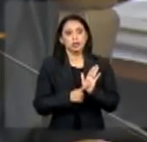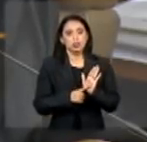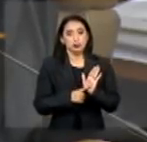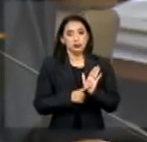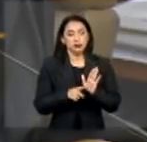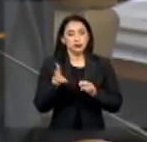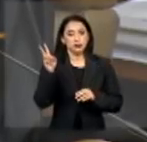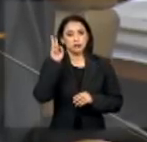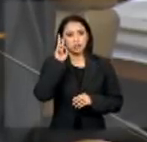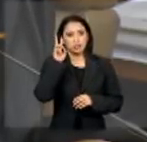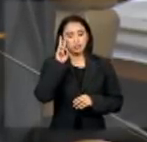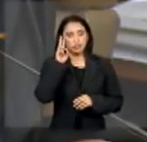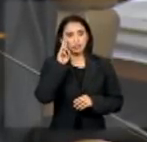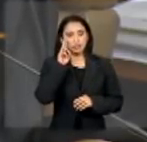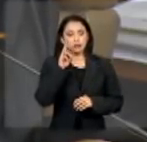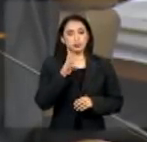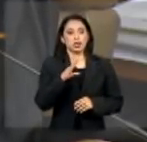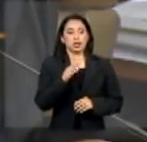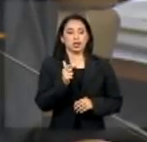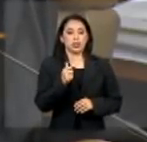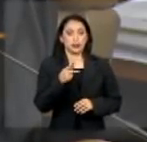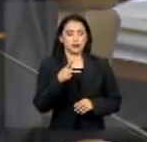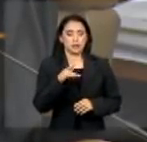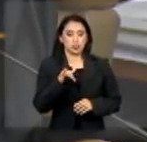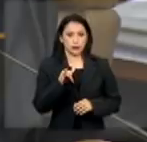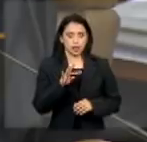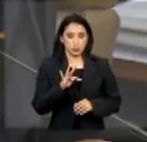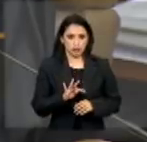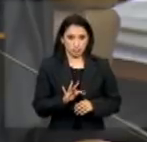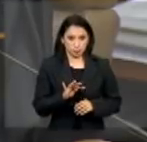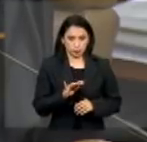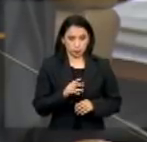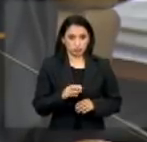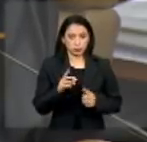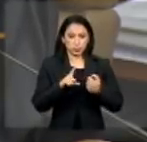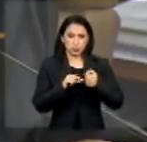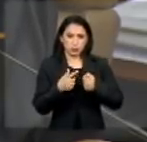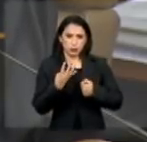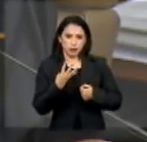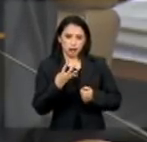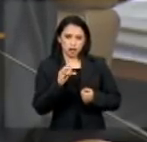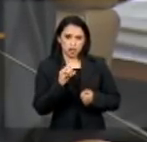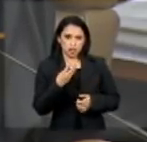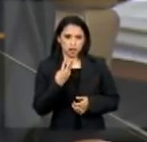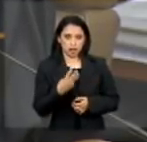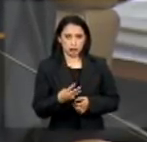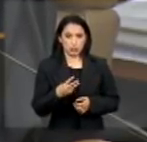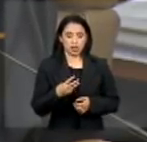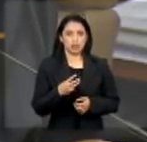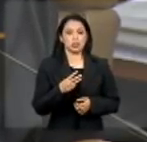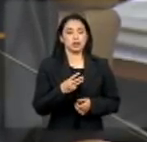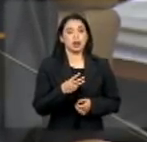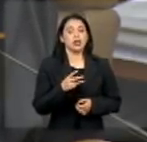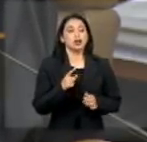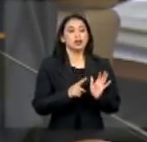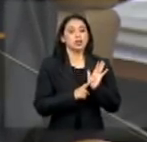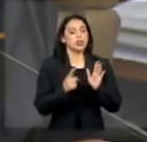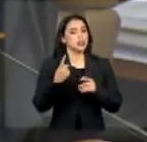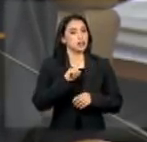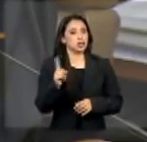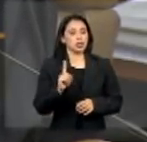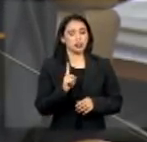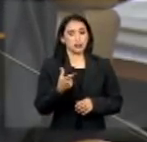o que diz o capitão e palavras do artigo 403 daquele código não havendo requerimento e